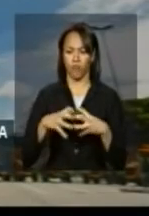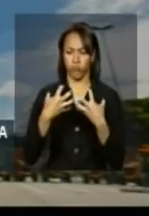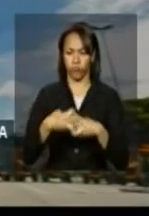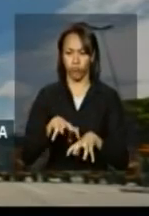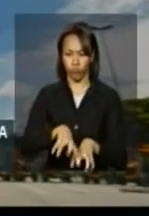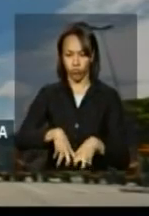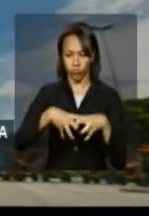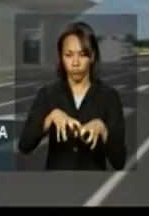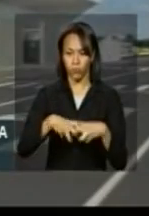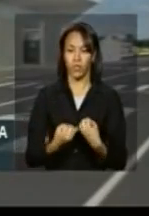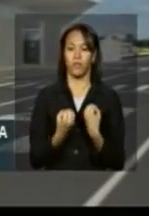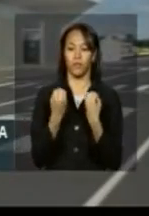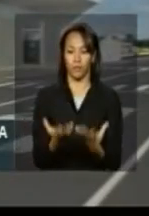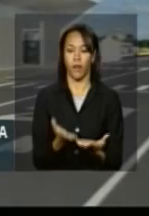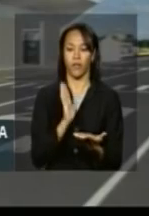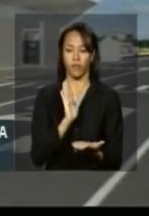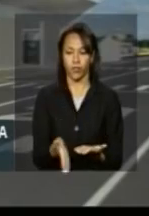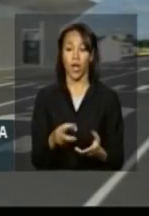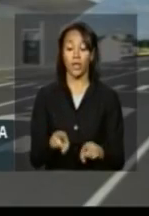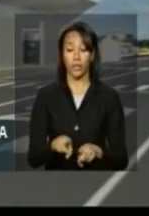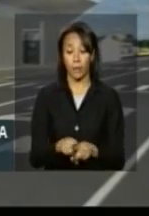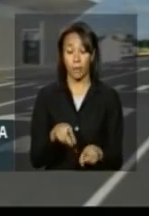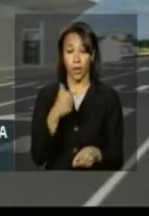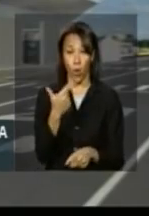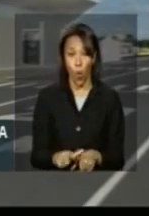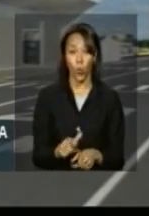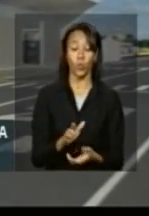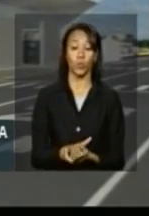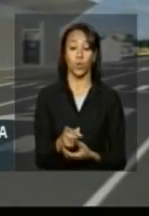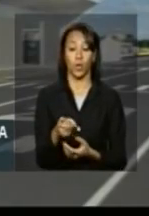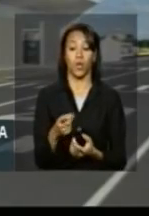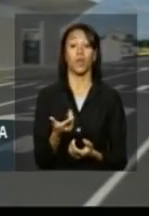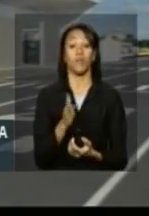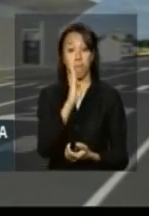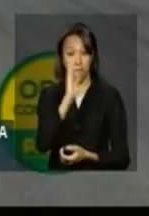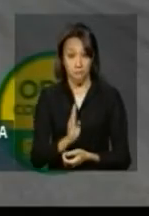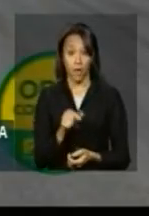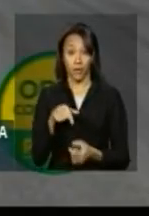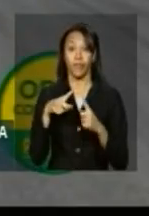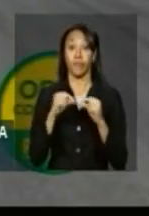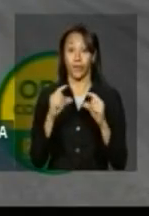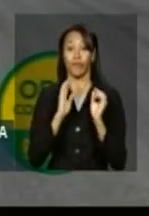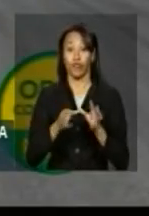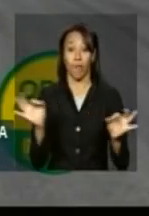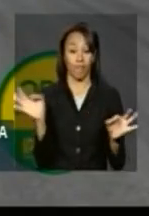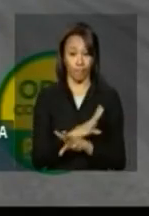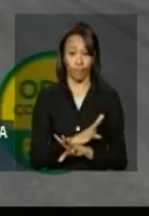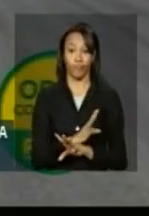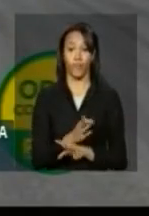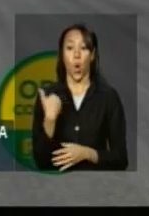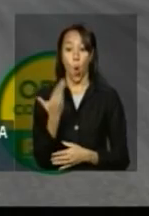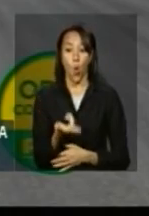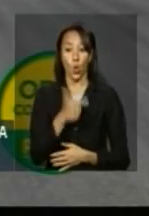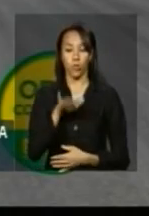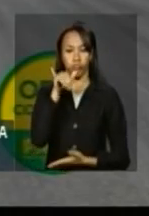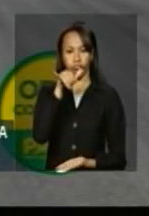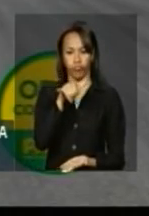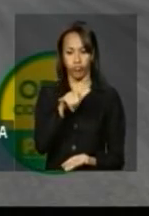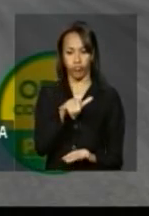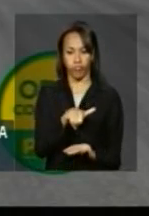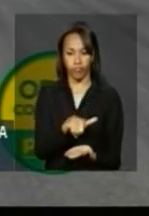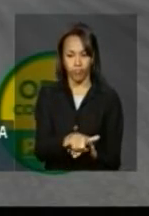dos estados do país. O módulo operacional 2 de Brasília, também concluído. A pista de pouso, a